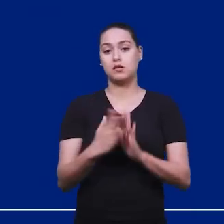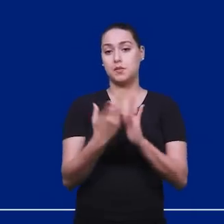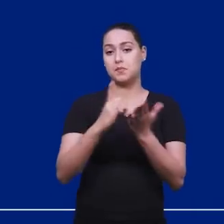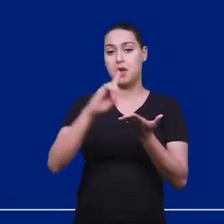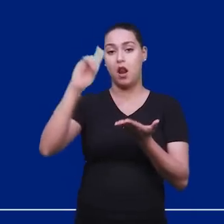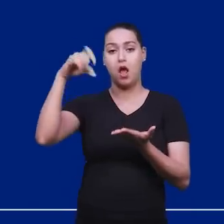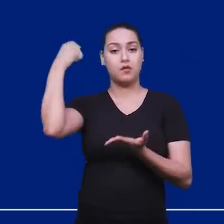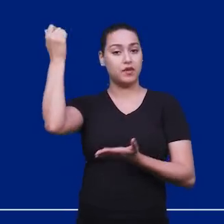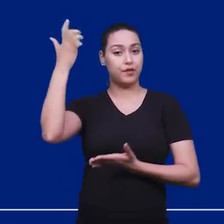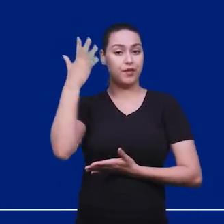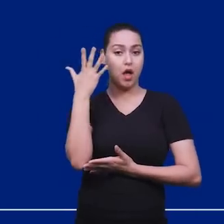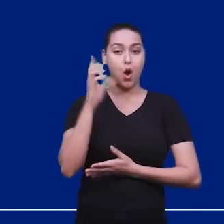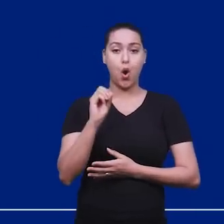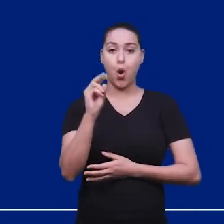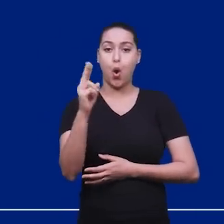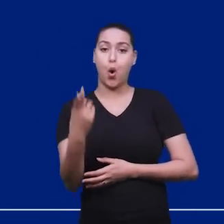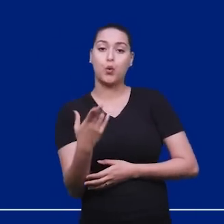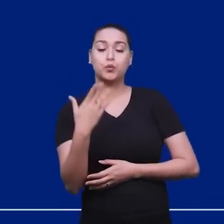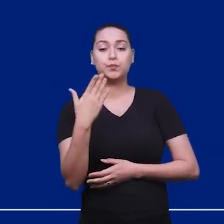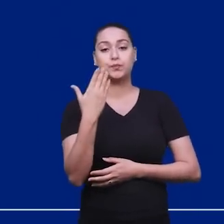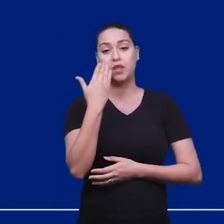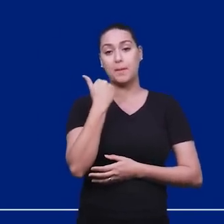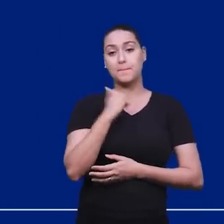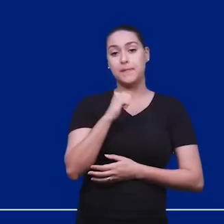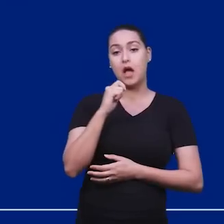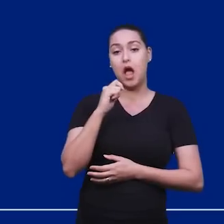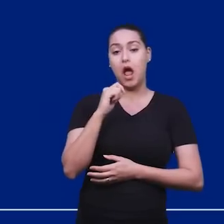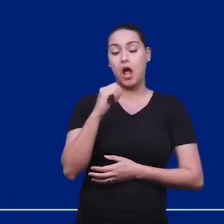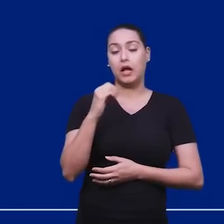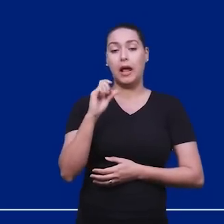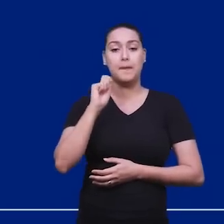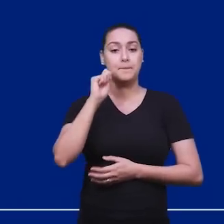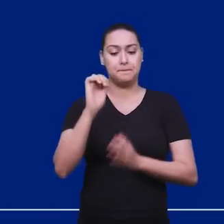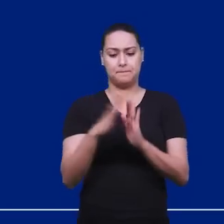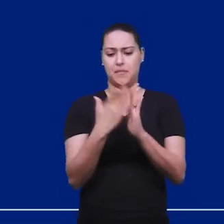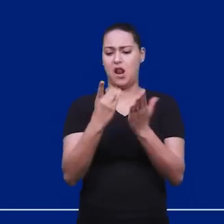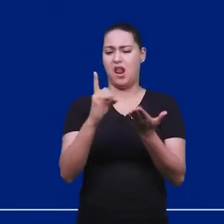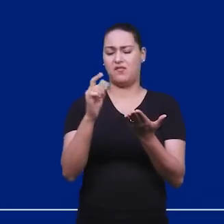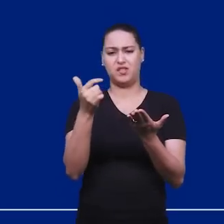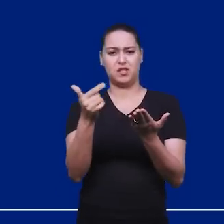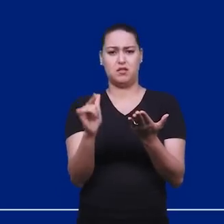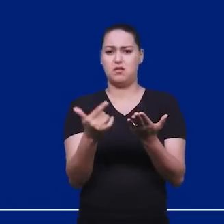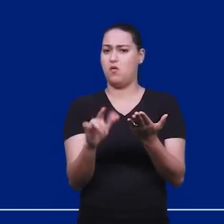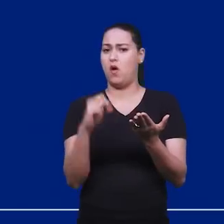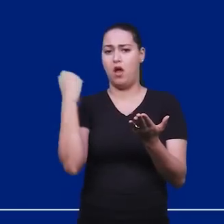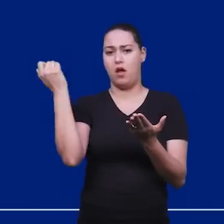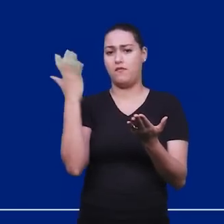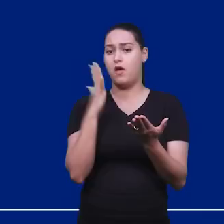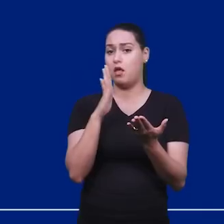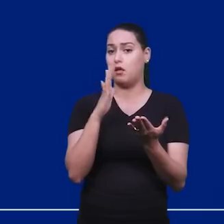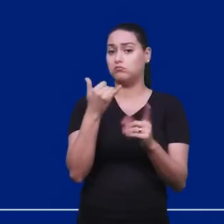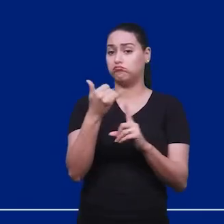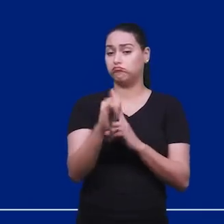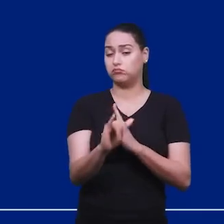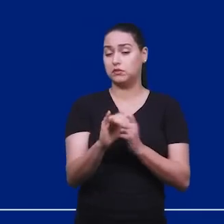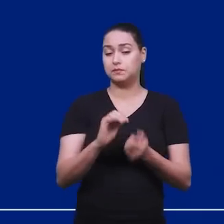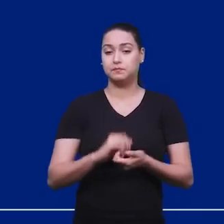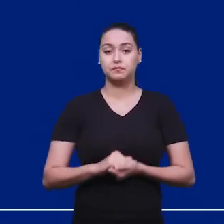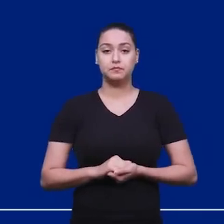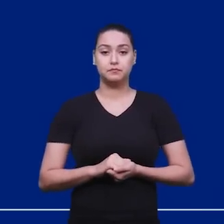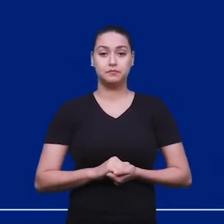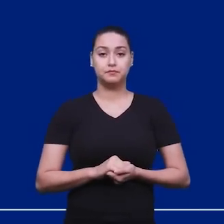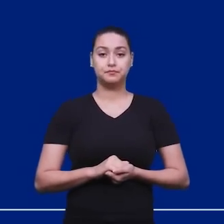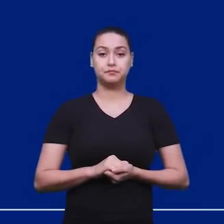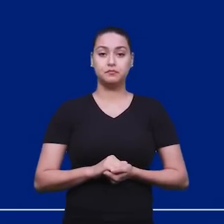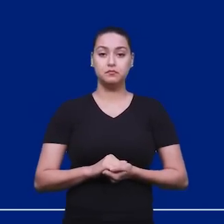não conhece a palavra revelada, ou aquele que se alimenta da palavra que não é a palavra revelada, né?